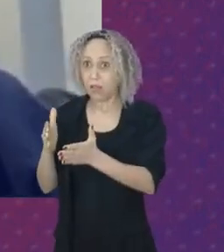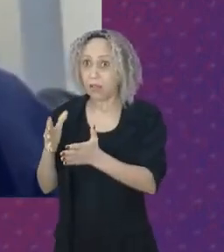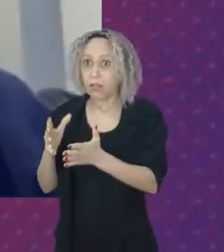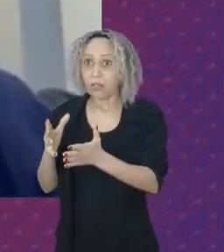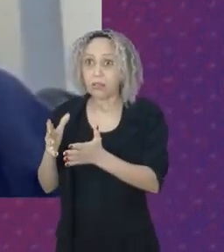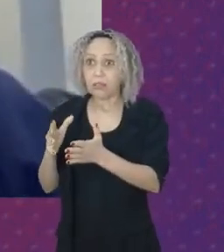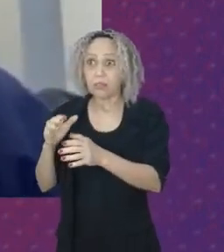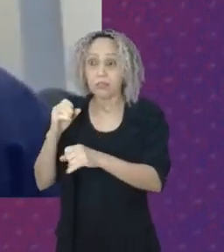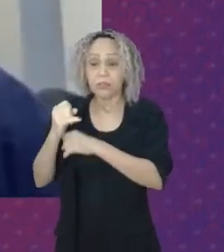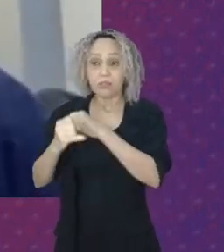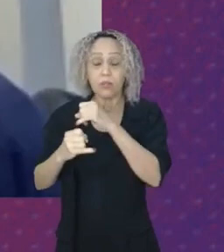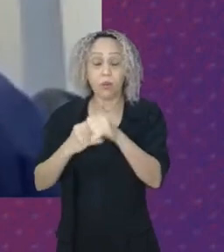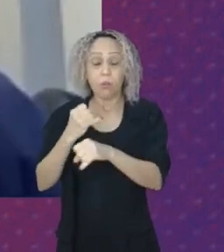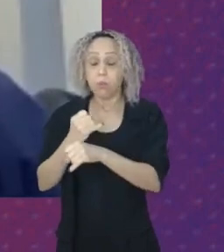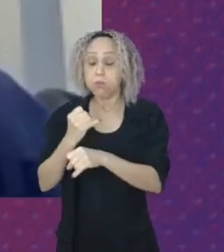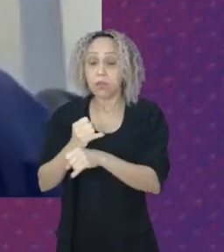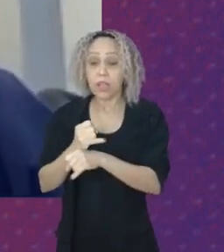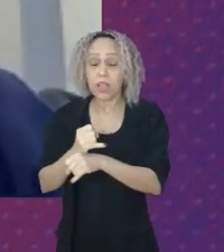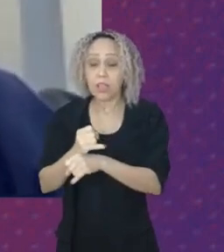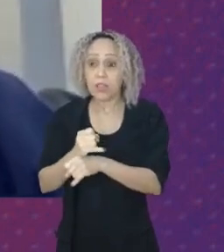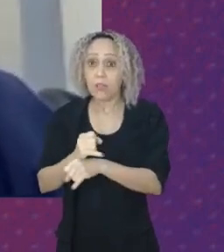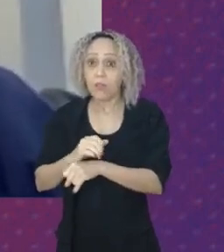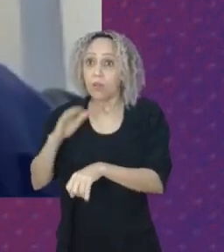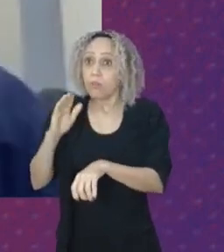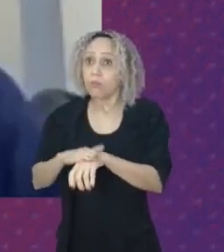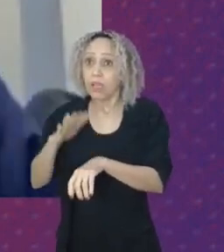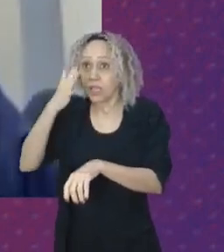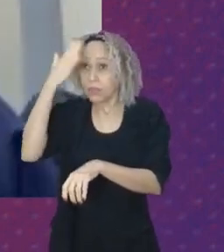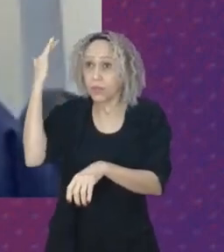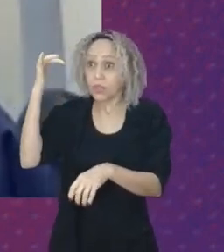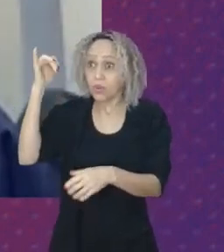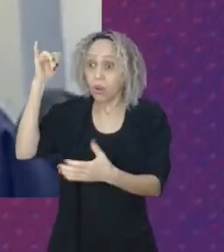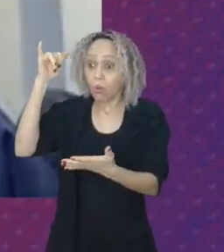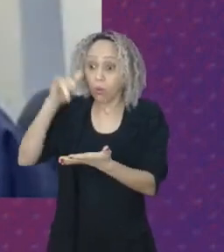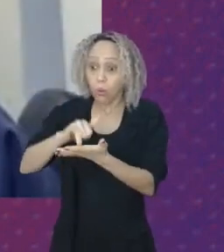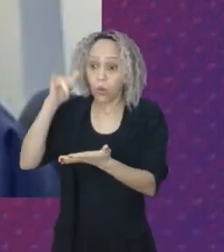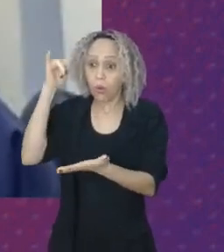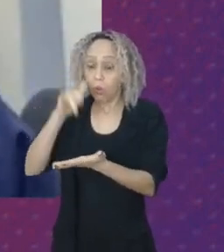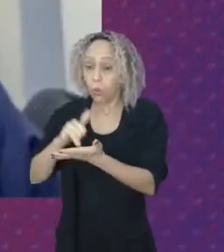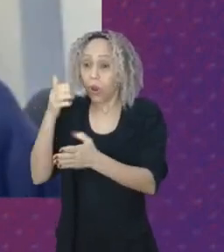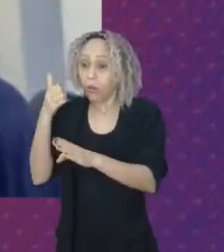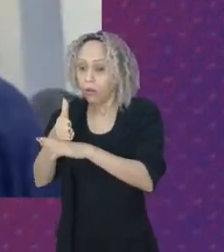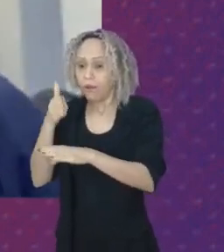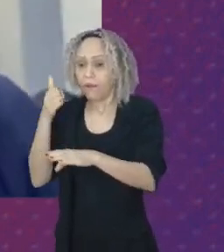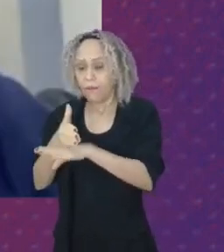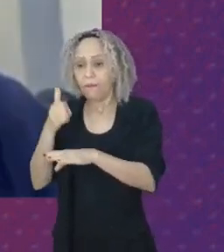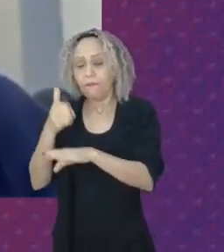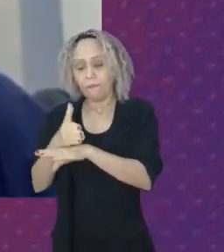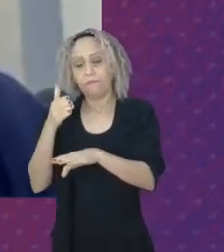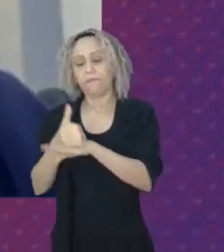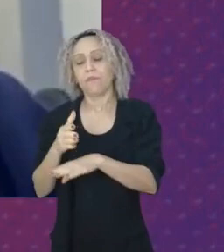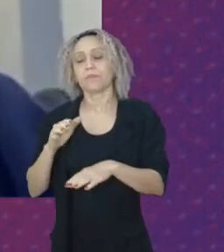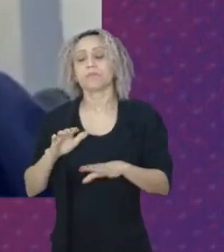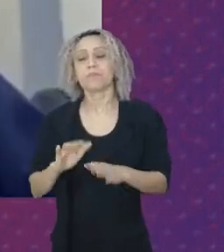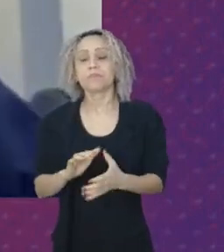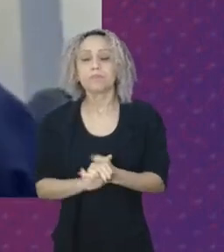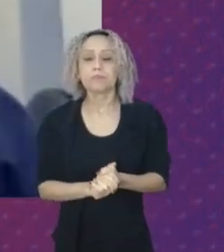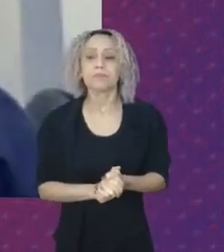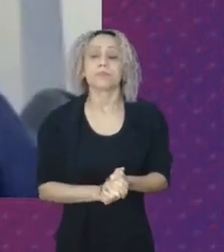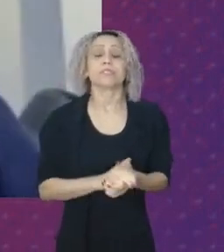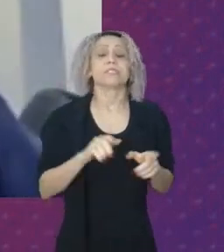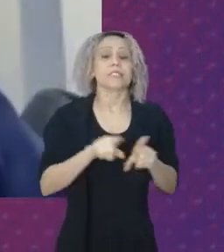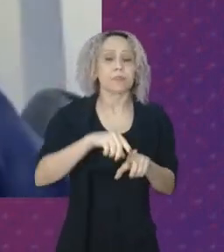países de língua portuguesa não tinham acesso. Bem como o Ministério da Educação financiou a produção do 9º